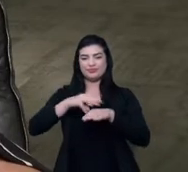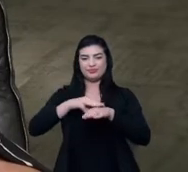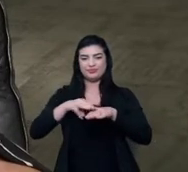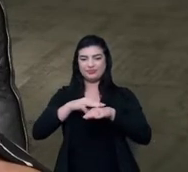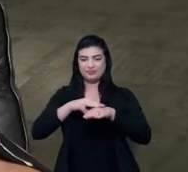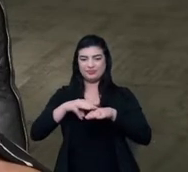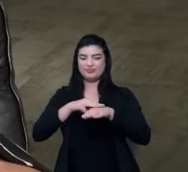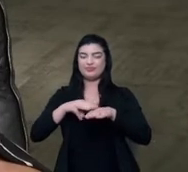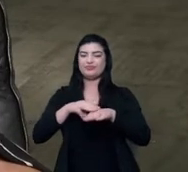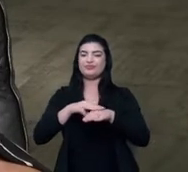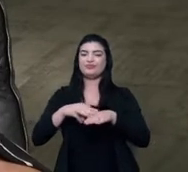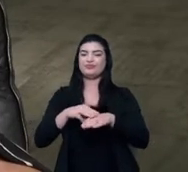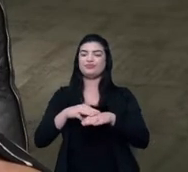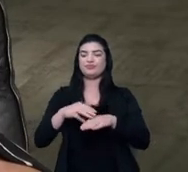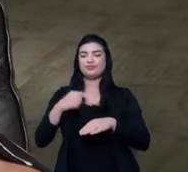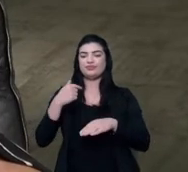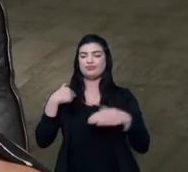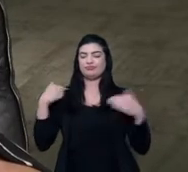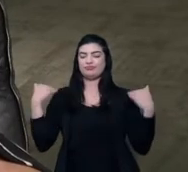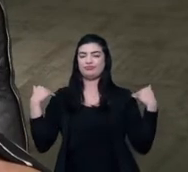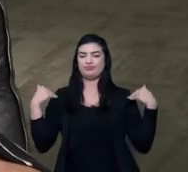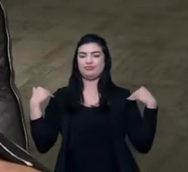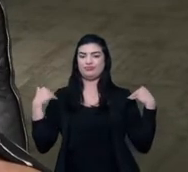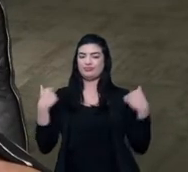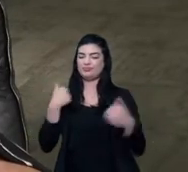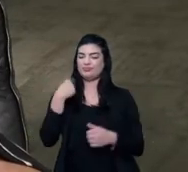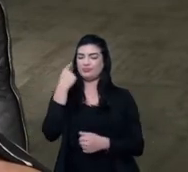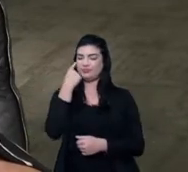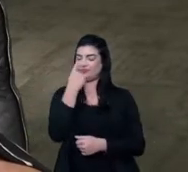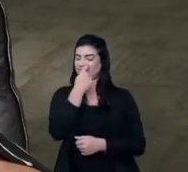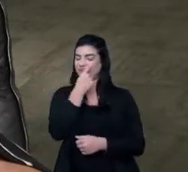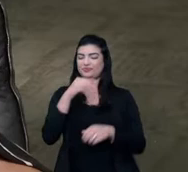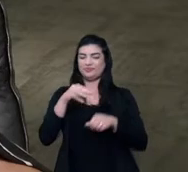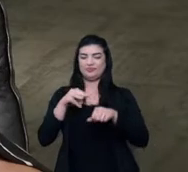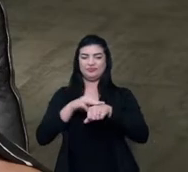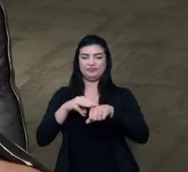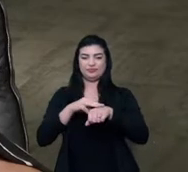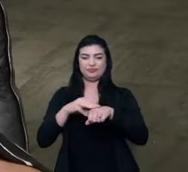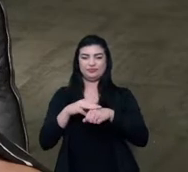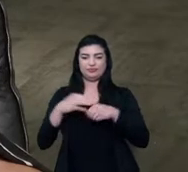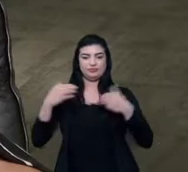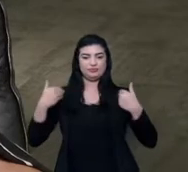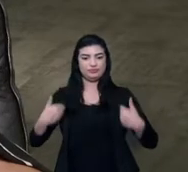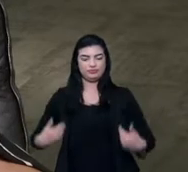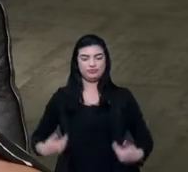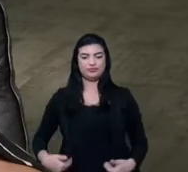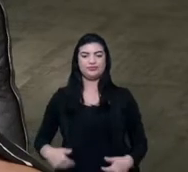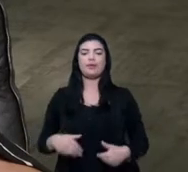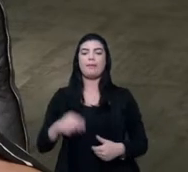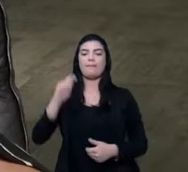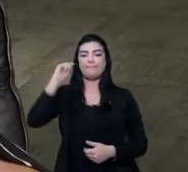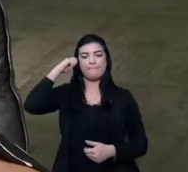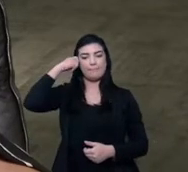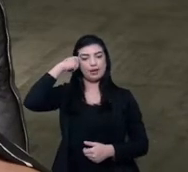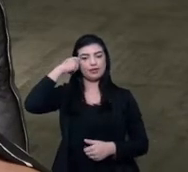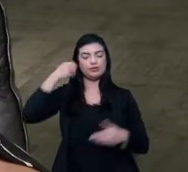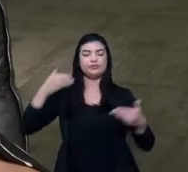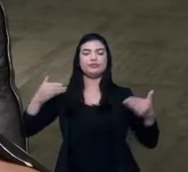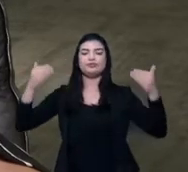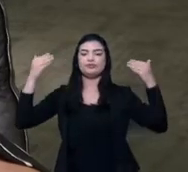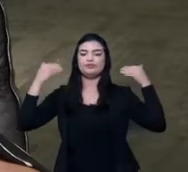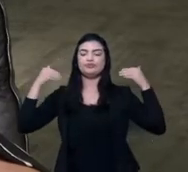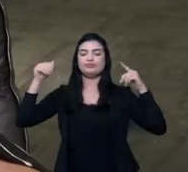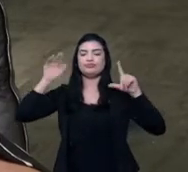acobreados na altura do ombro e tenho olhos castanhos. Estou vestindo uma roupa preta. Ao fundo, temos imagens